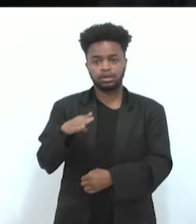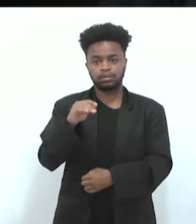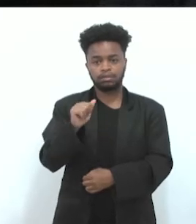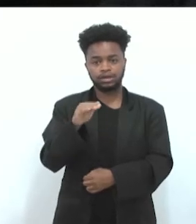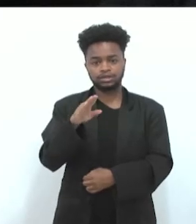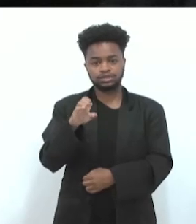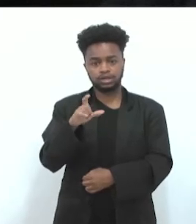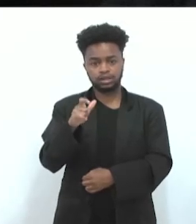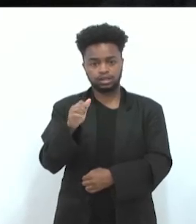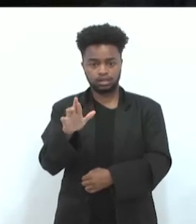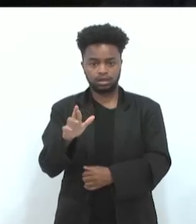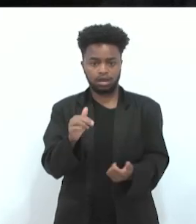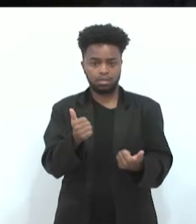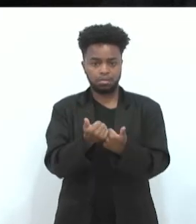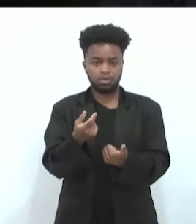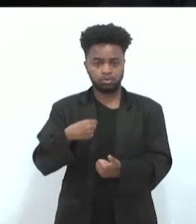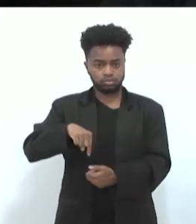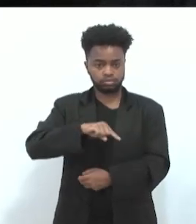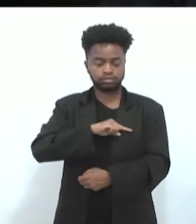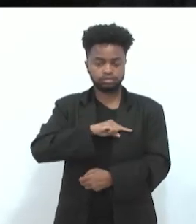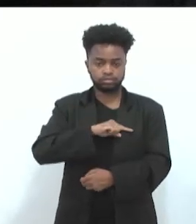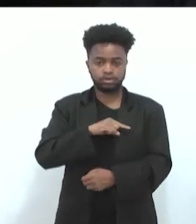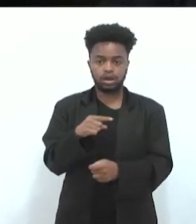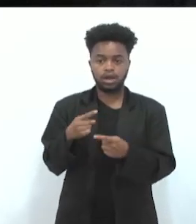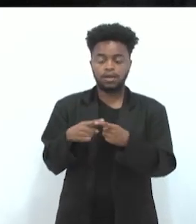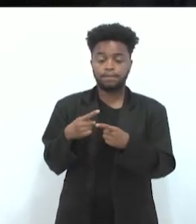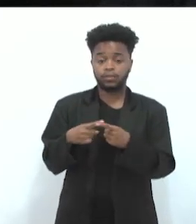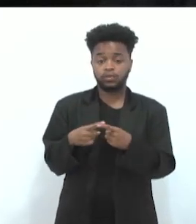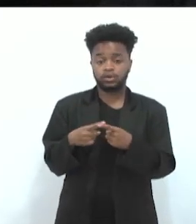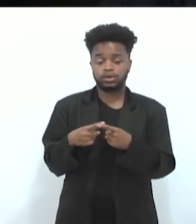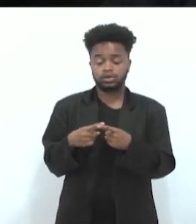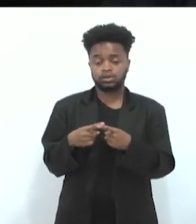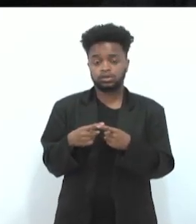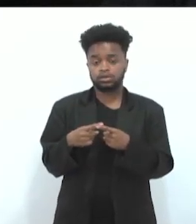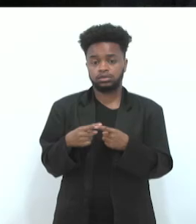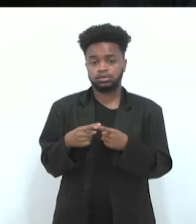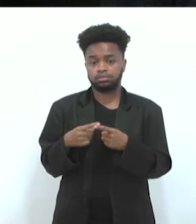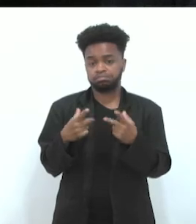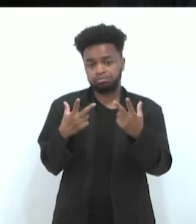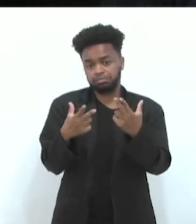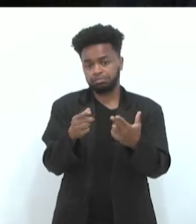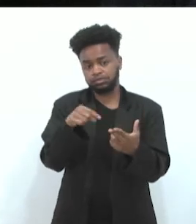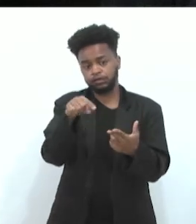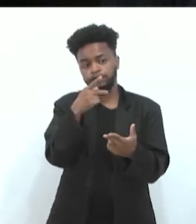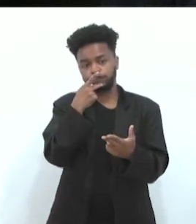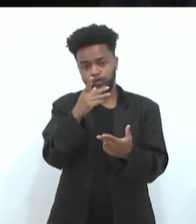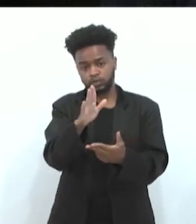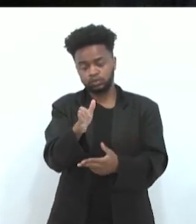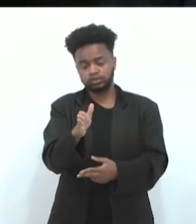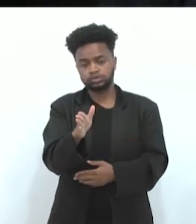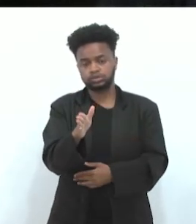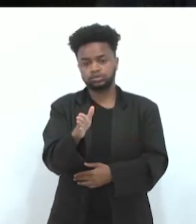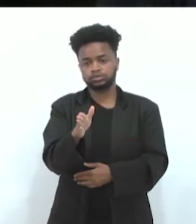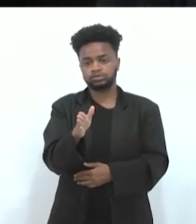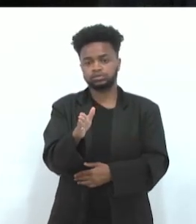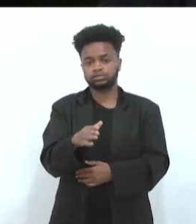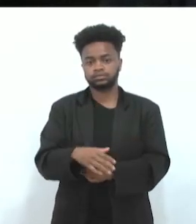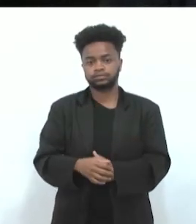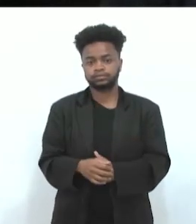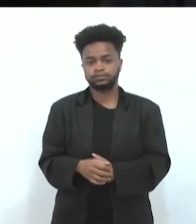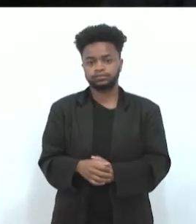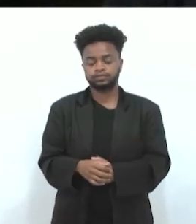nos acompanhar nesse quesito, até porque tem sido, como já falamos aqui insistentemente, tem